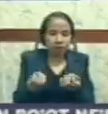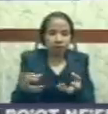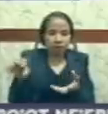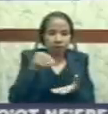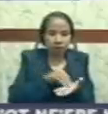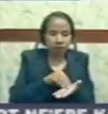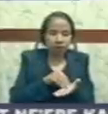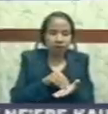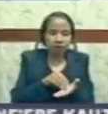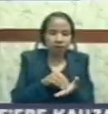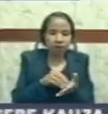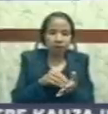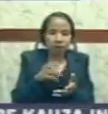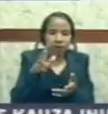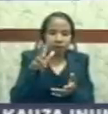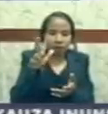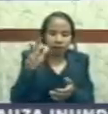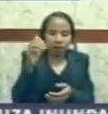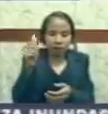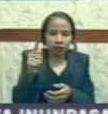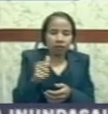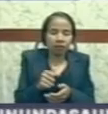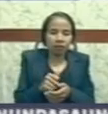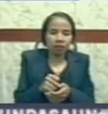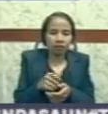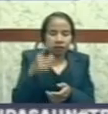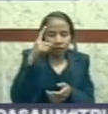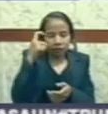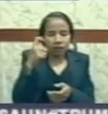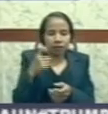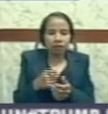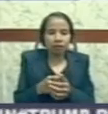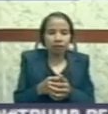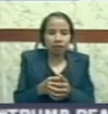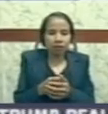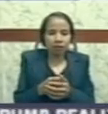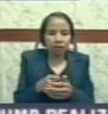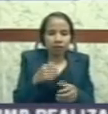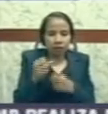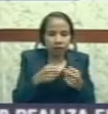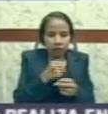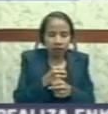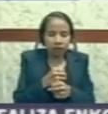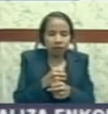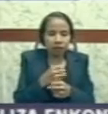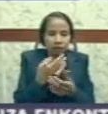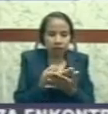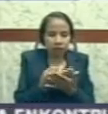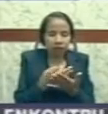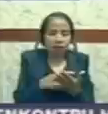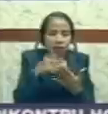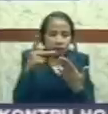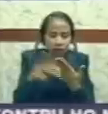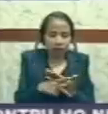teona anexo 3A, mas bem também e a período de transição e da que orçamento por programa,